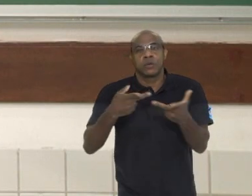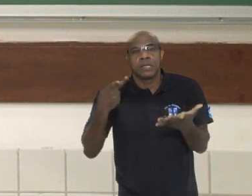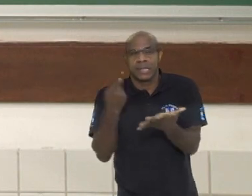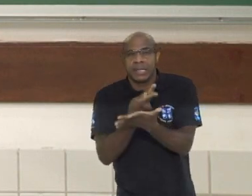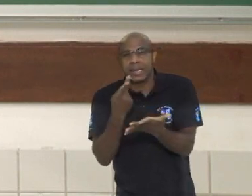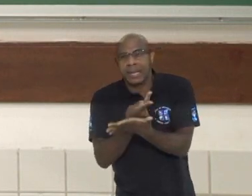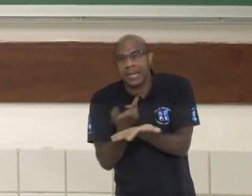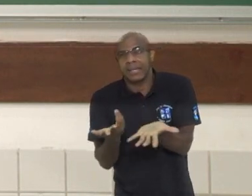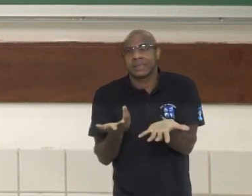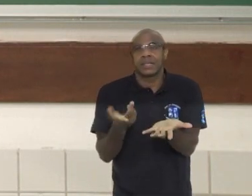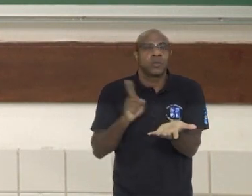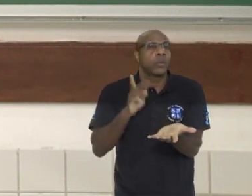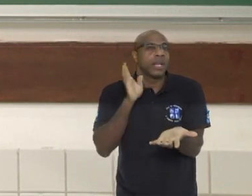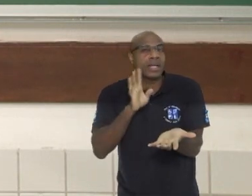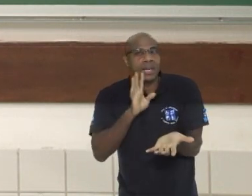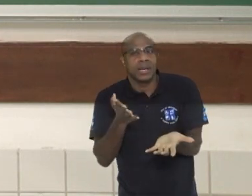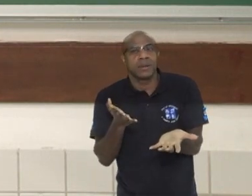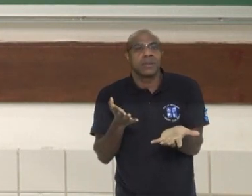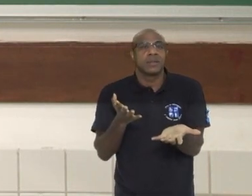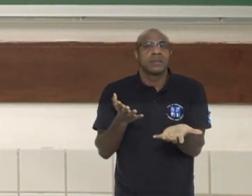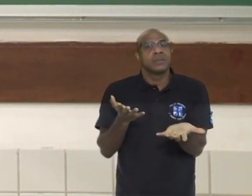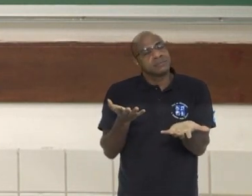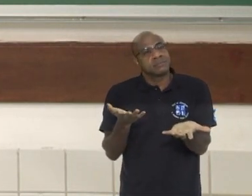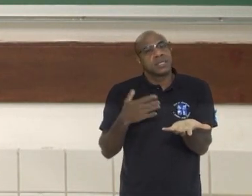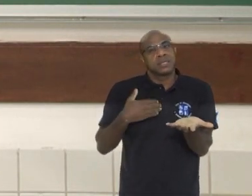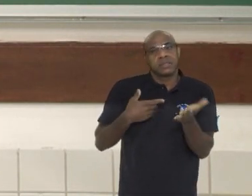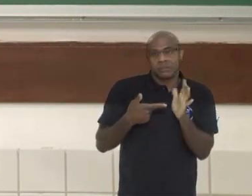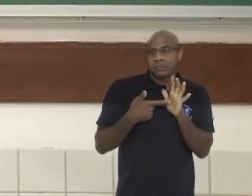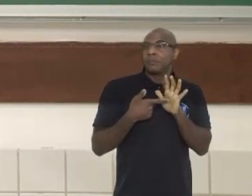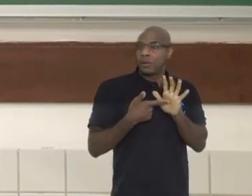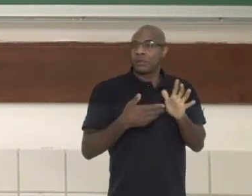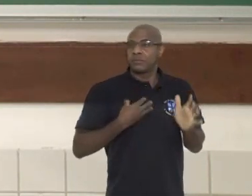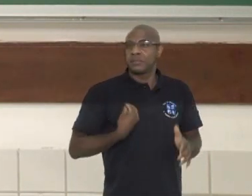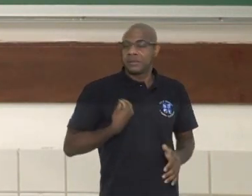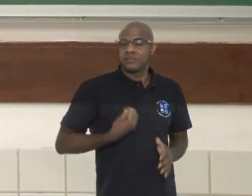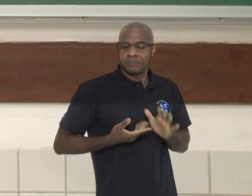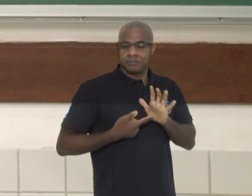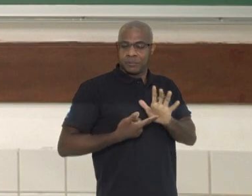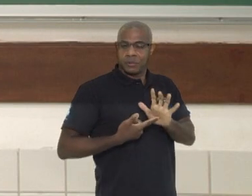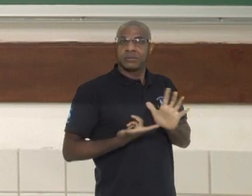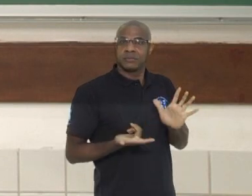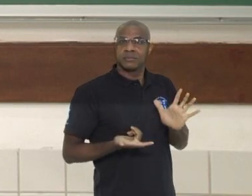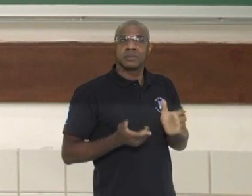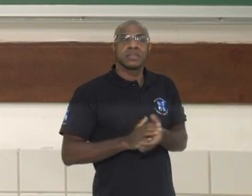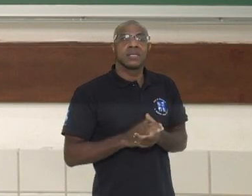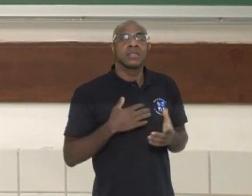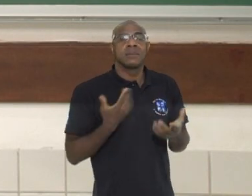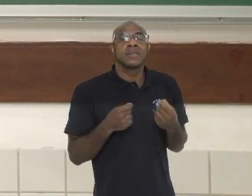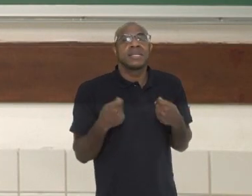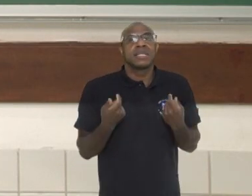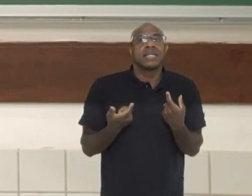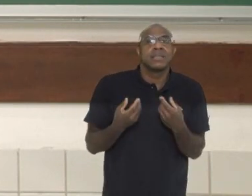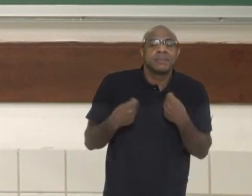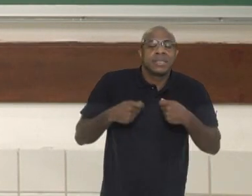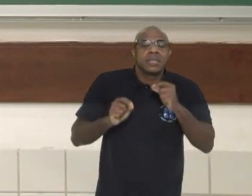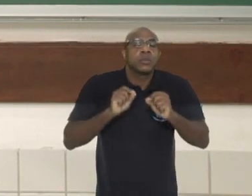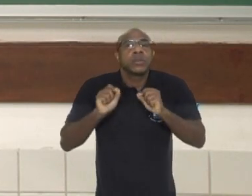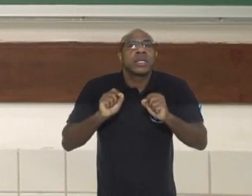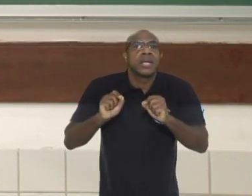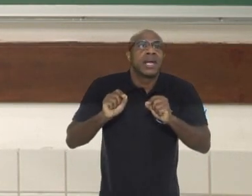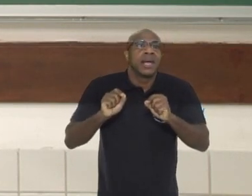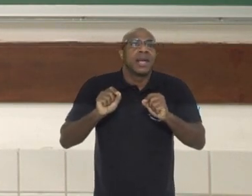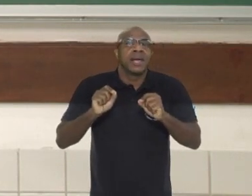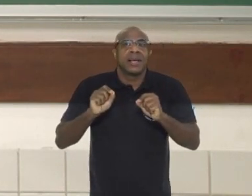Reis fez isso e o movimento, dessa maneira, foi o quê? Foi encontrados participantes e